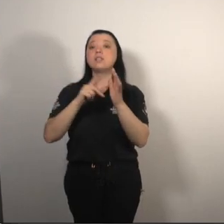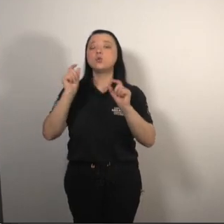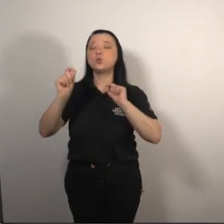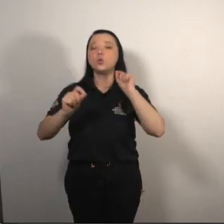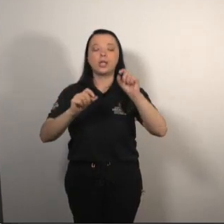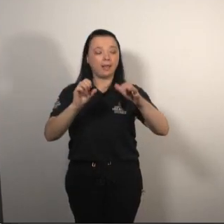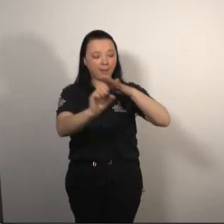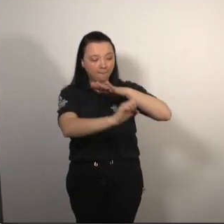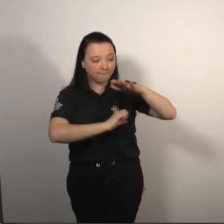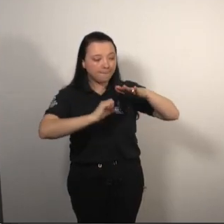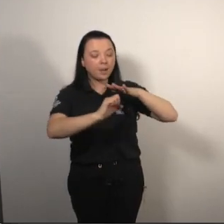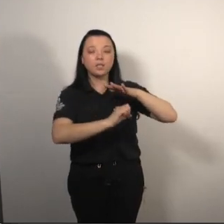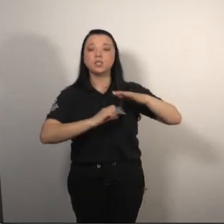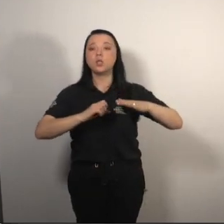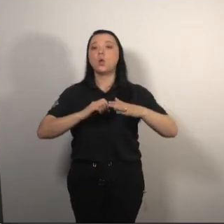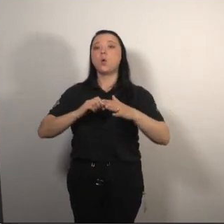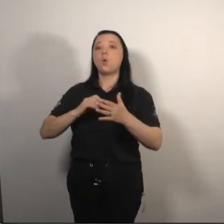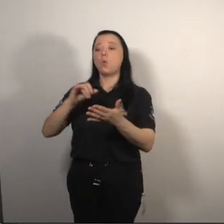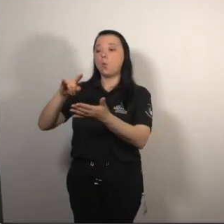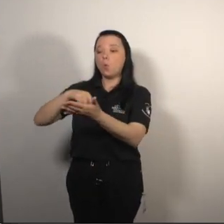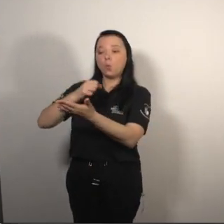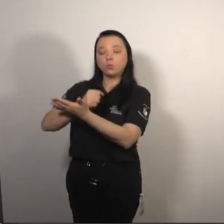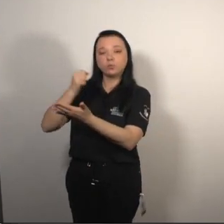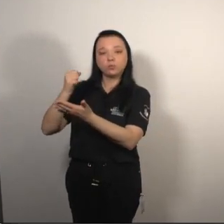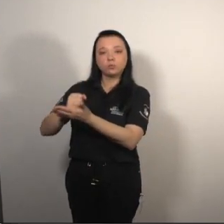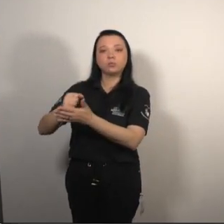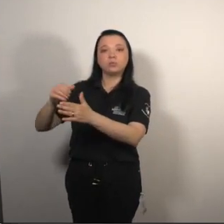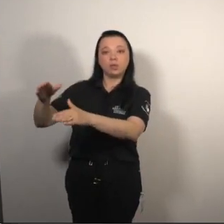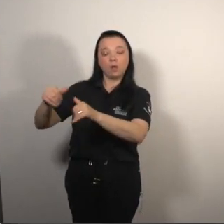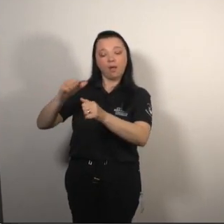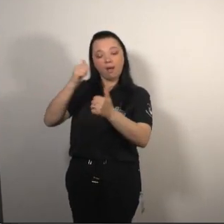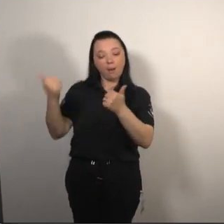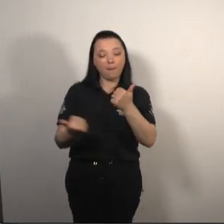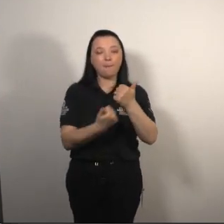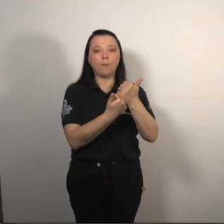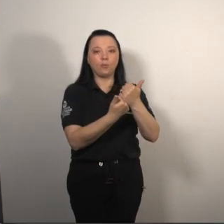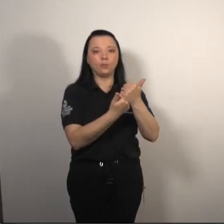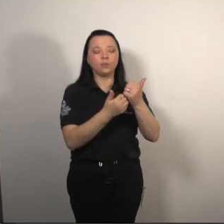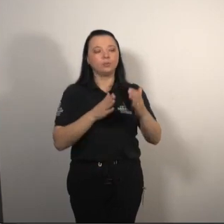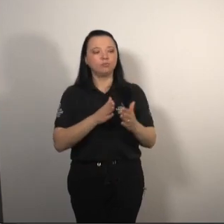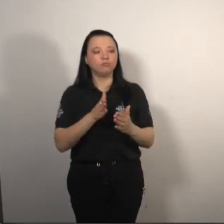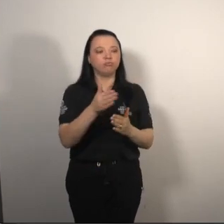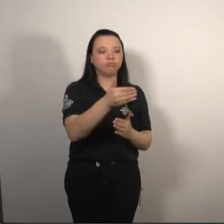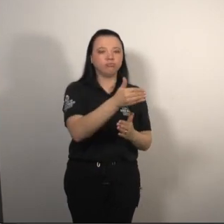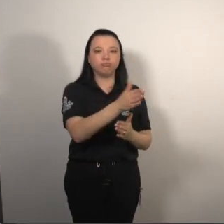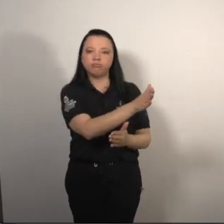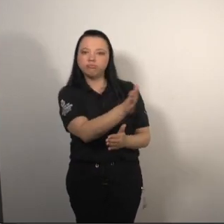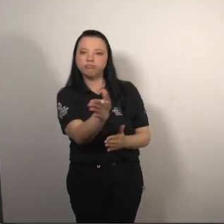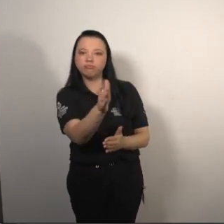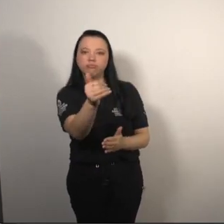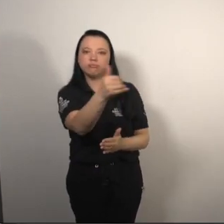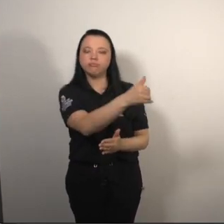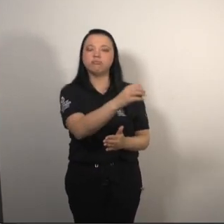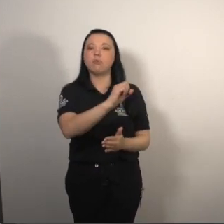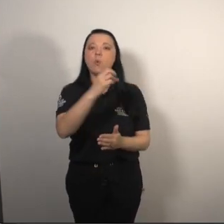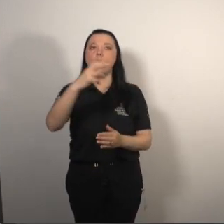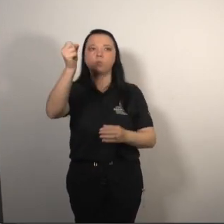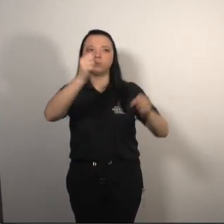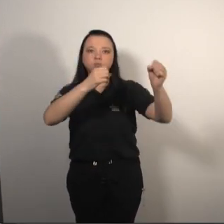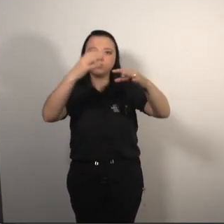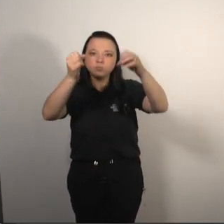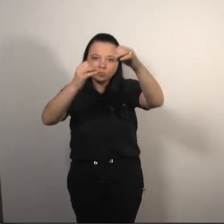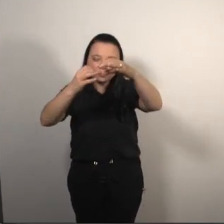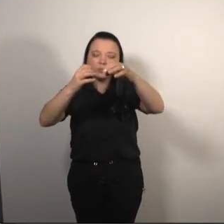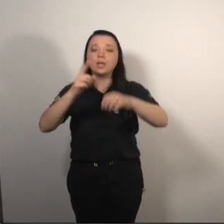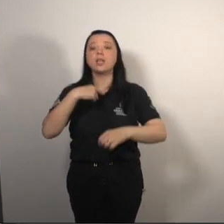apoio de tráfego para se promover os desvios, para se promover sinalização, para a gente minimizar